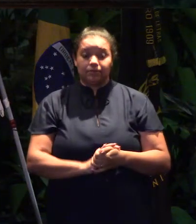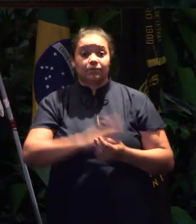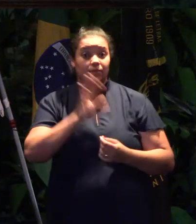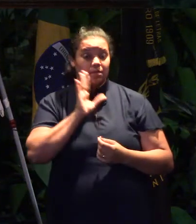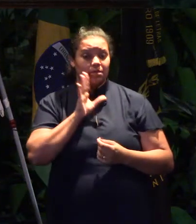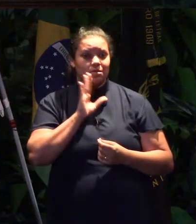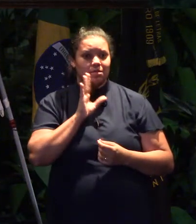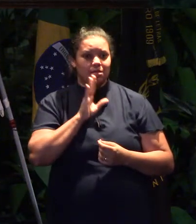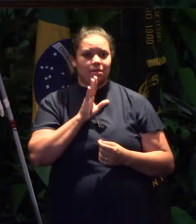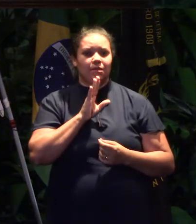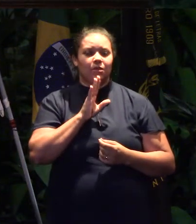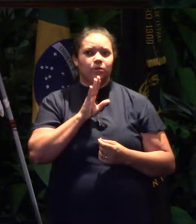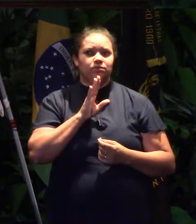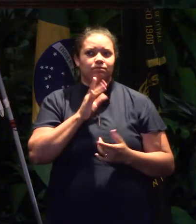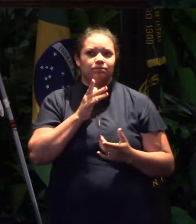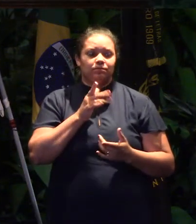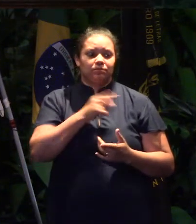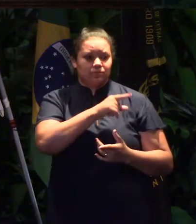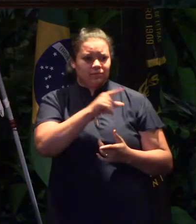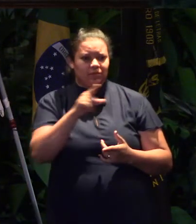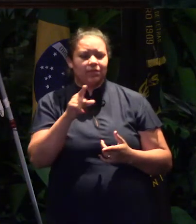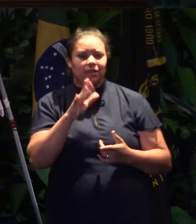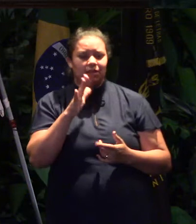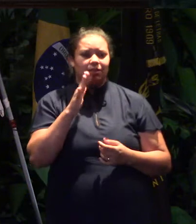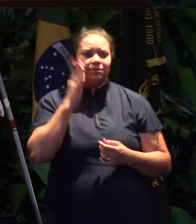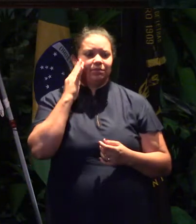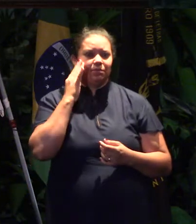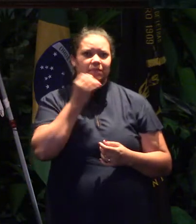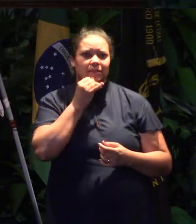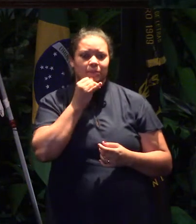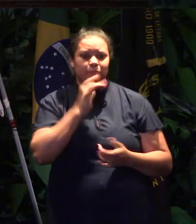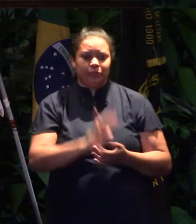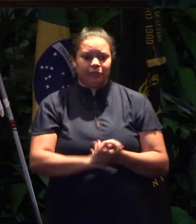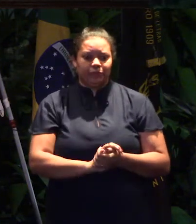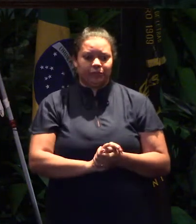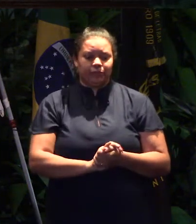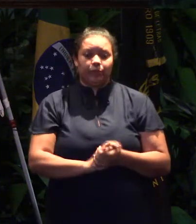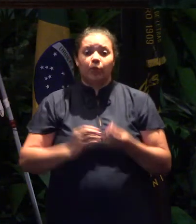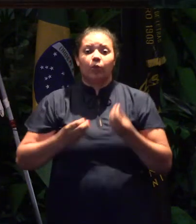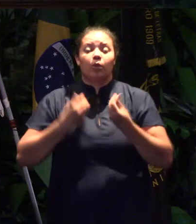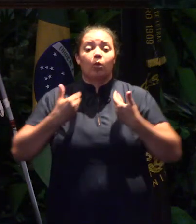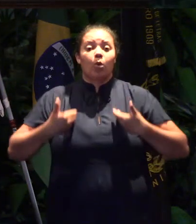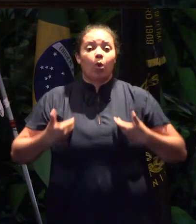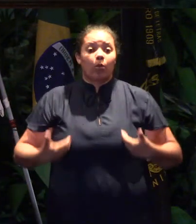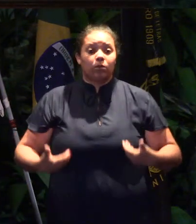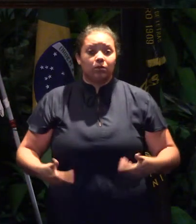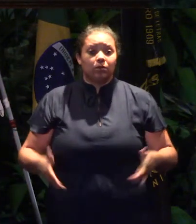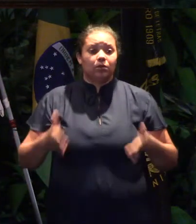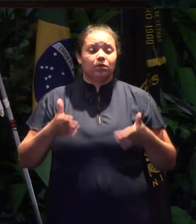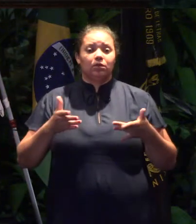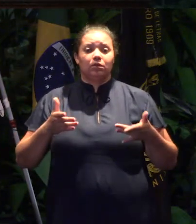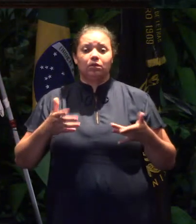é uma maneira, sabe, Luciana, pessoal, Thaís, é uma maneira de estar também com o corpo aberto no